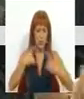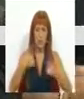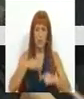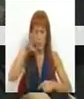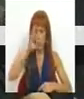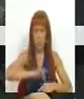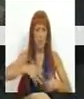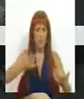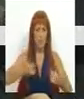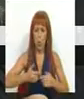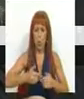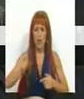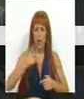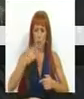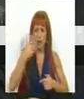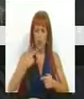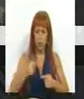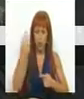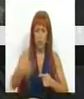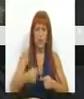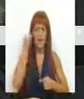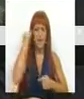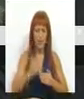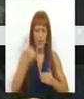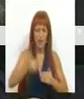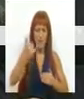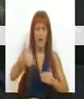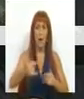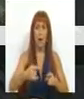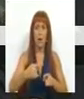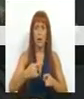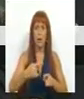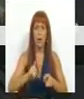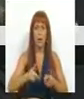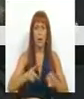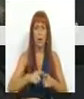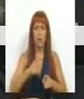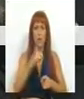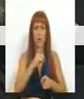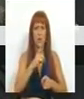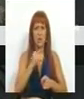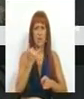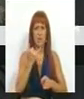não sabem, de hoje a 2 dias, na próxima quinta-feira, a final dos